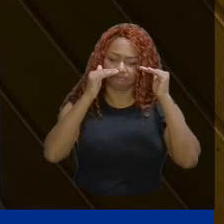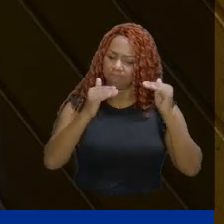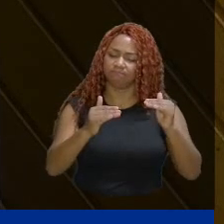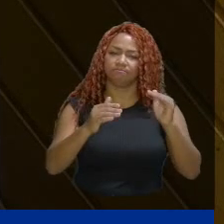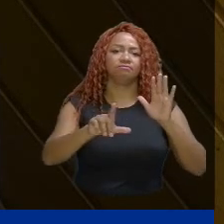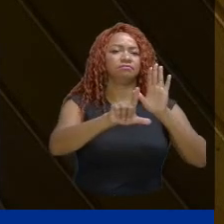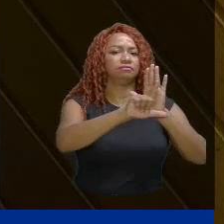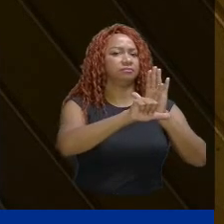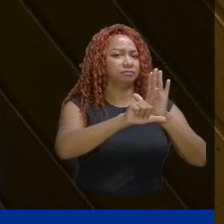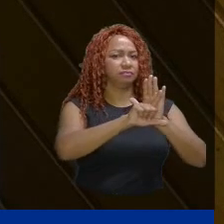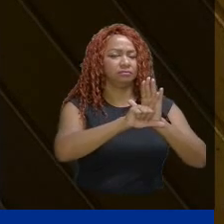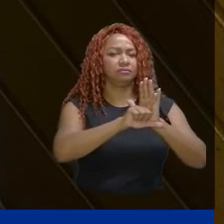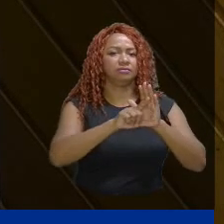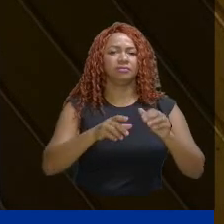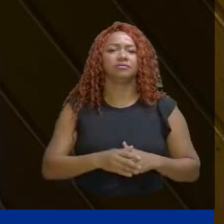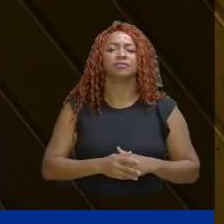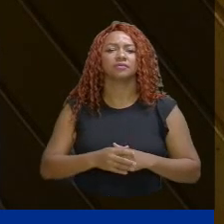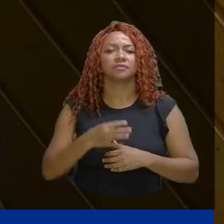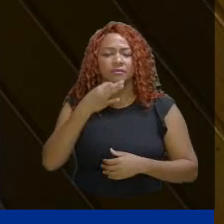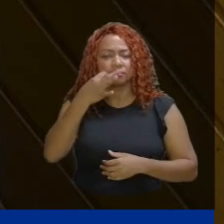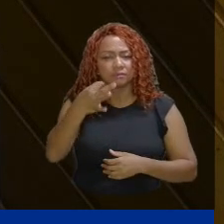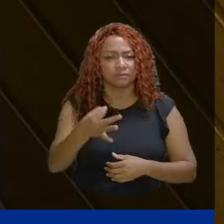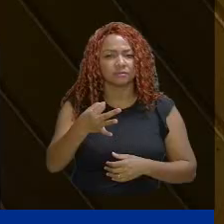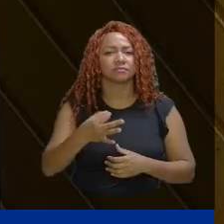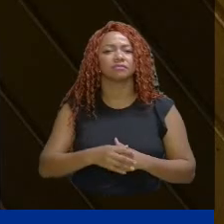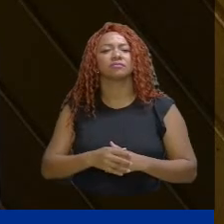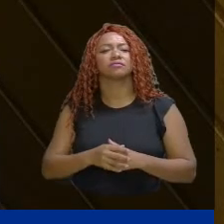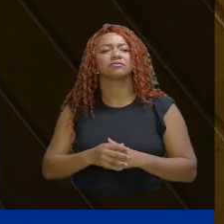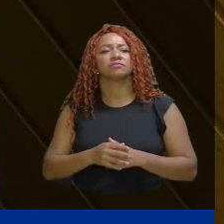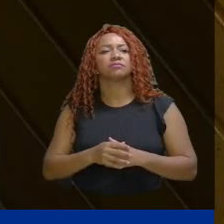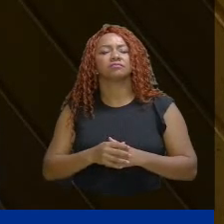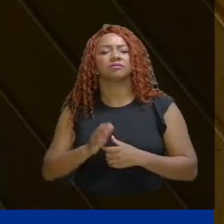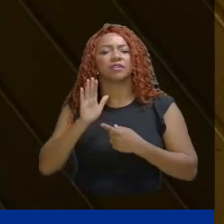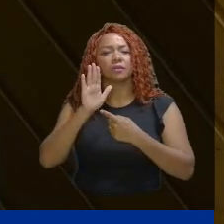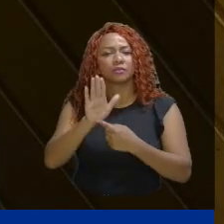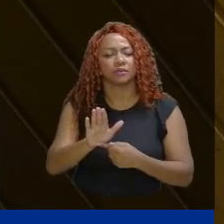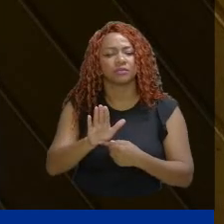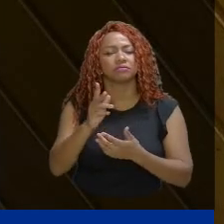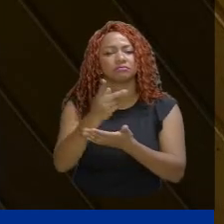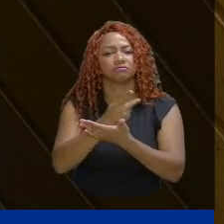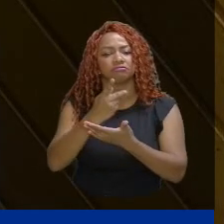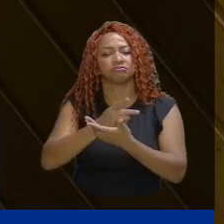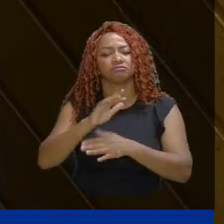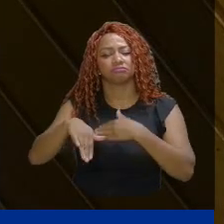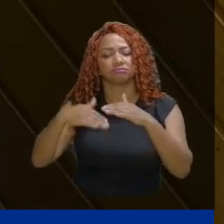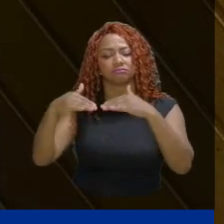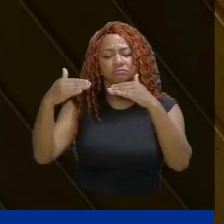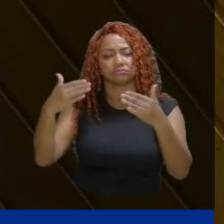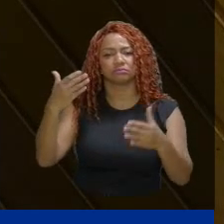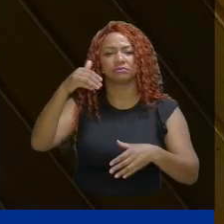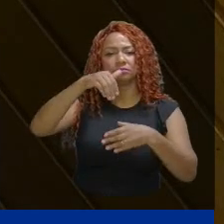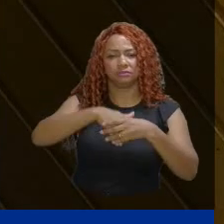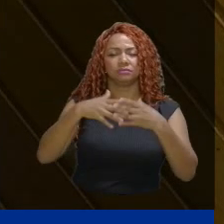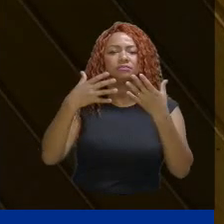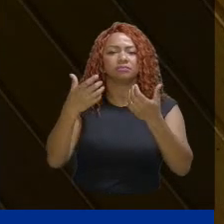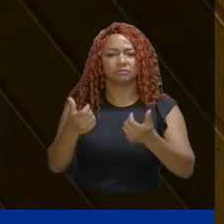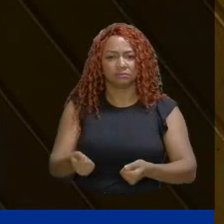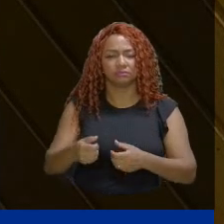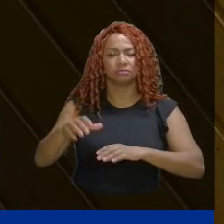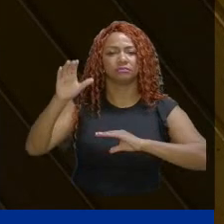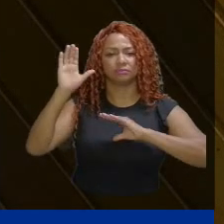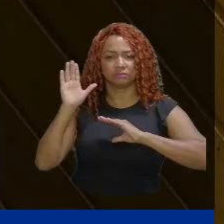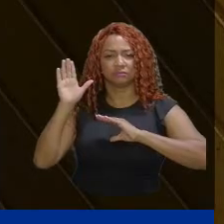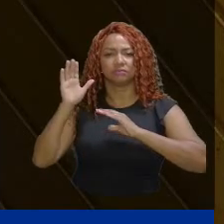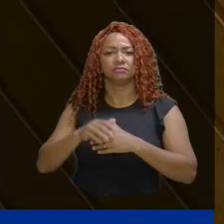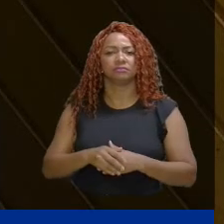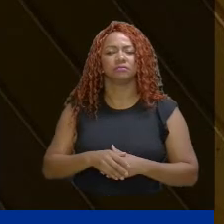legal, pois não foi intimado para manifestação, e apontou o risco ao processo eleitoral, destacando que permitir a